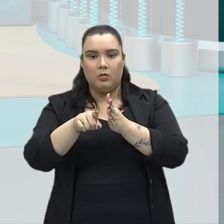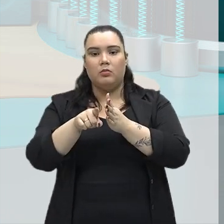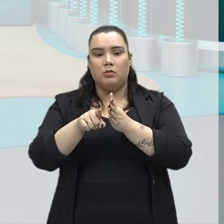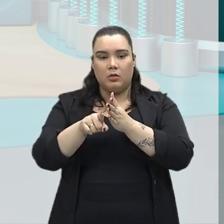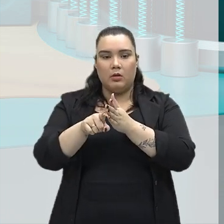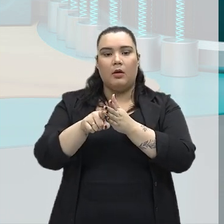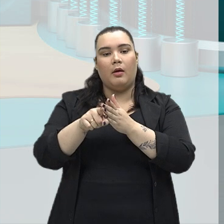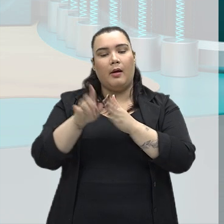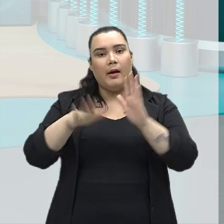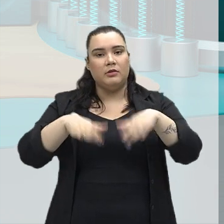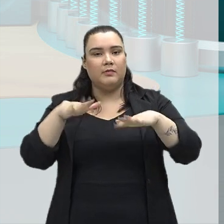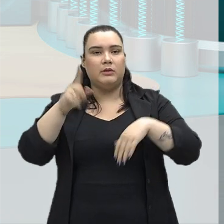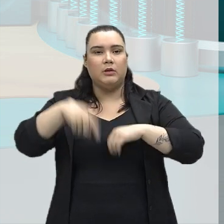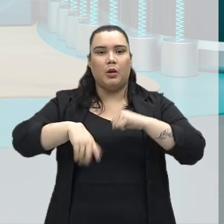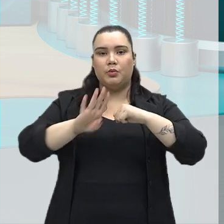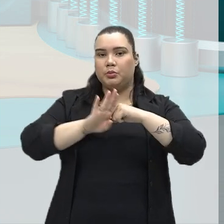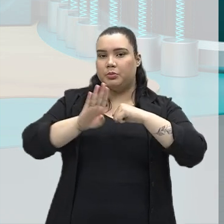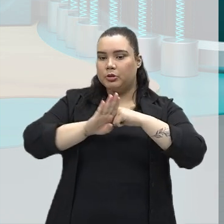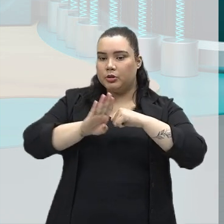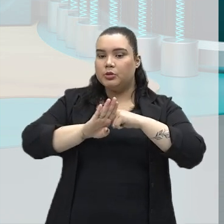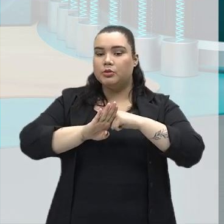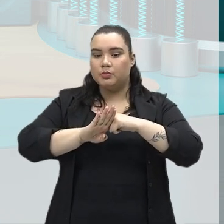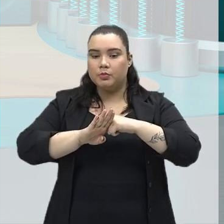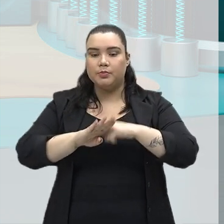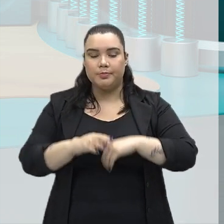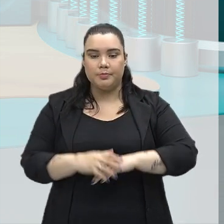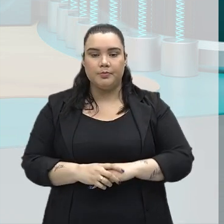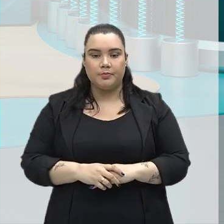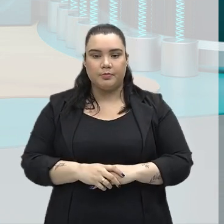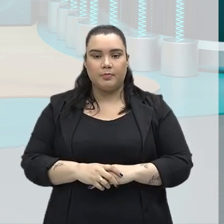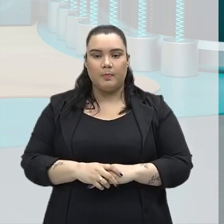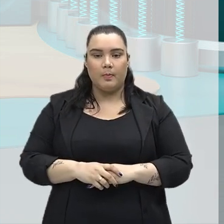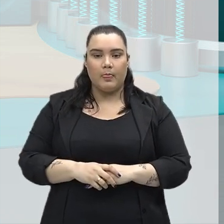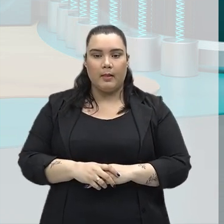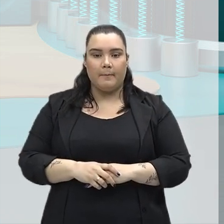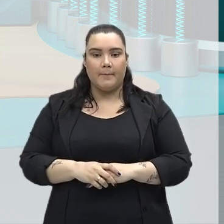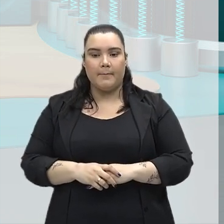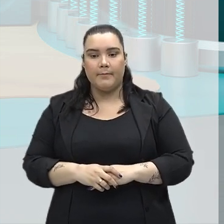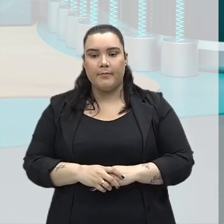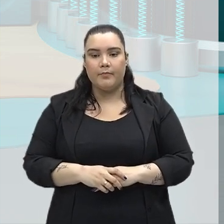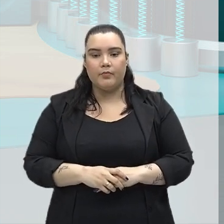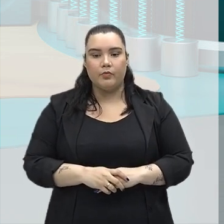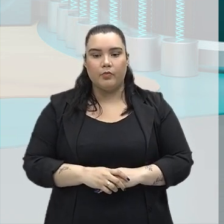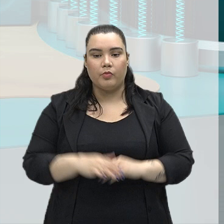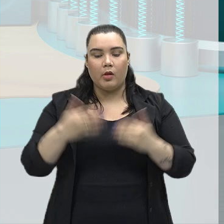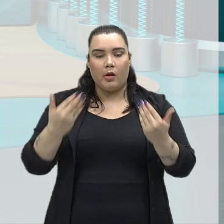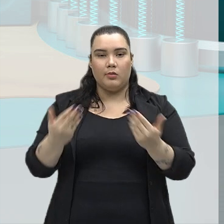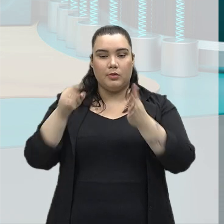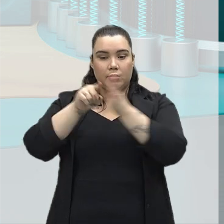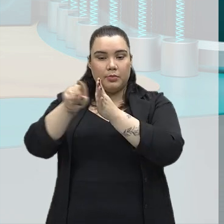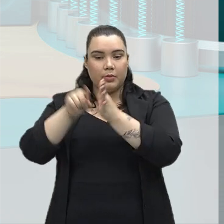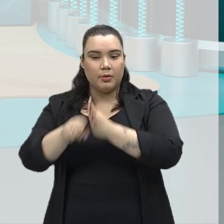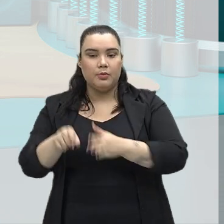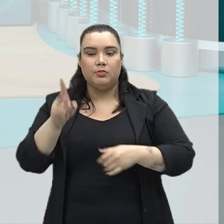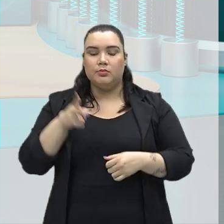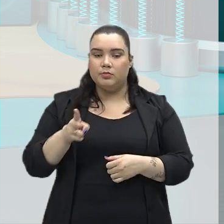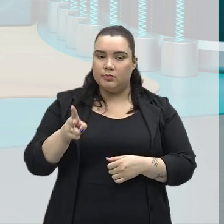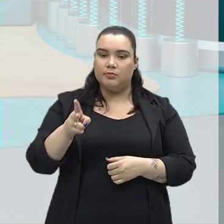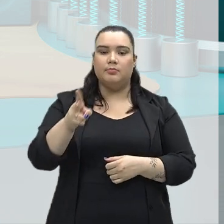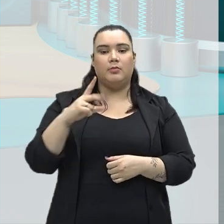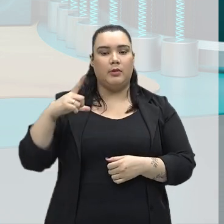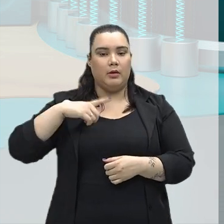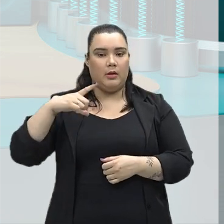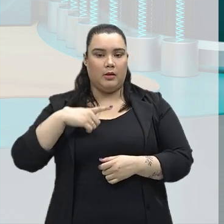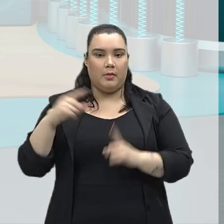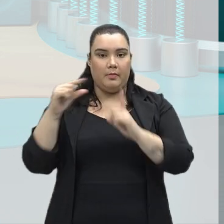que na maioria das vezes é um substantivo. Então, lá nas perguntas, sempre tem